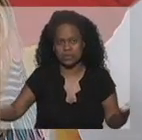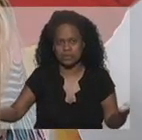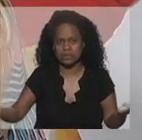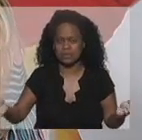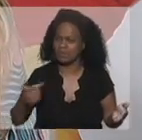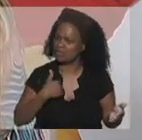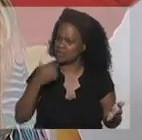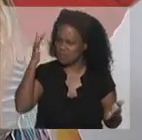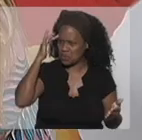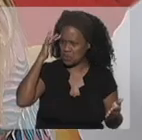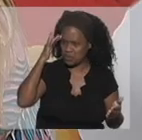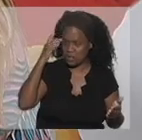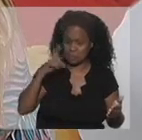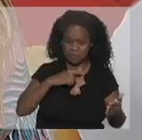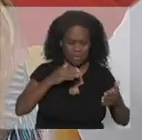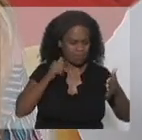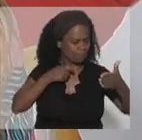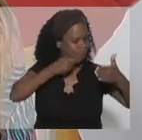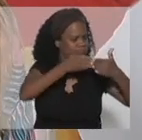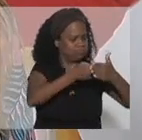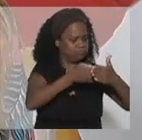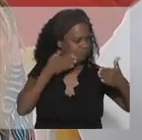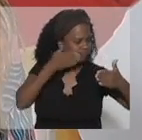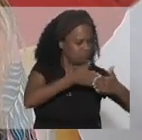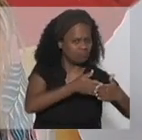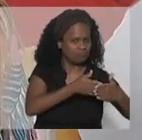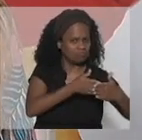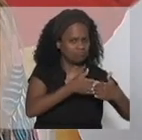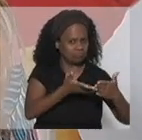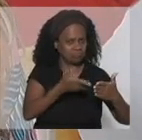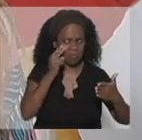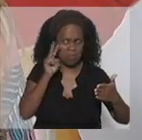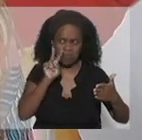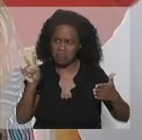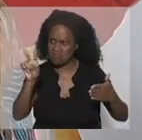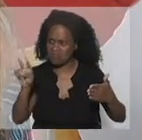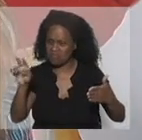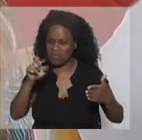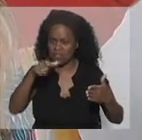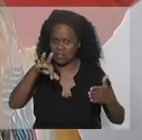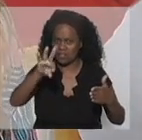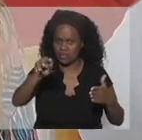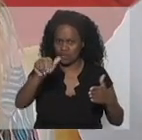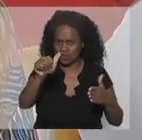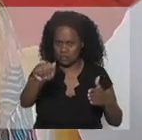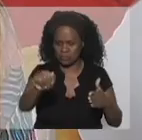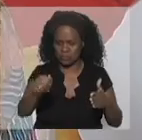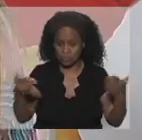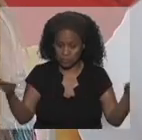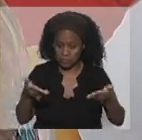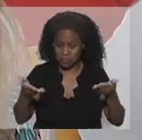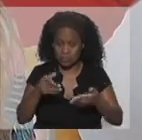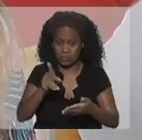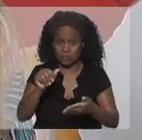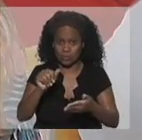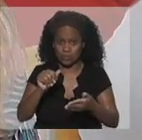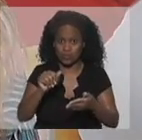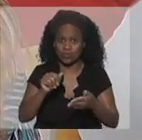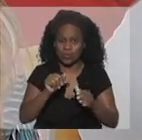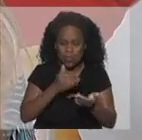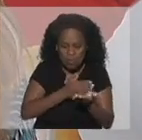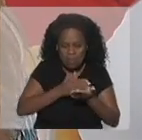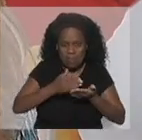mais. Então, assim, eu acho que existe uma barreira, ao mesmo tempo que eu vejo que as editoras hoje em dia